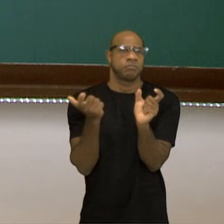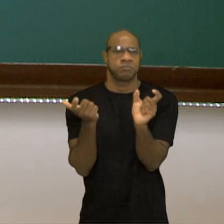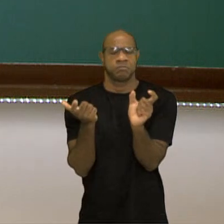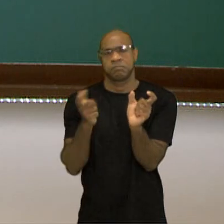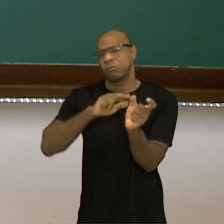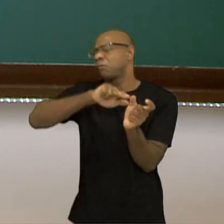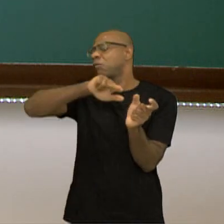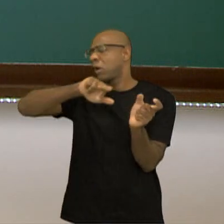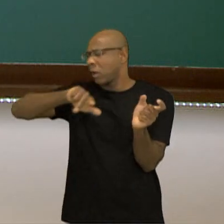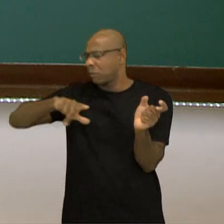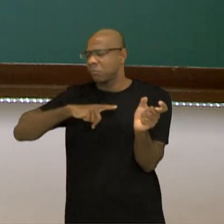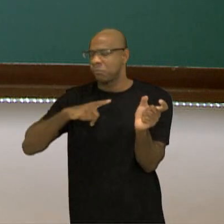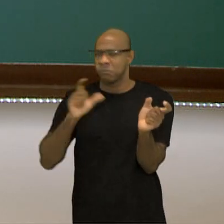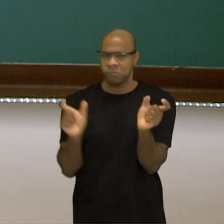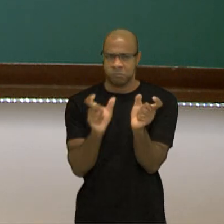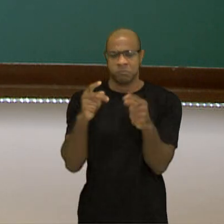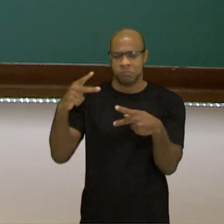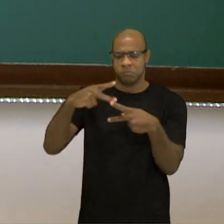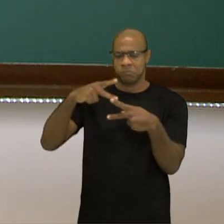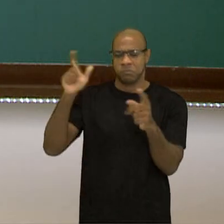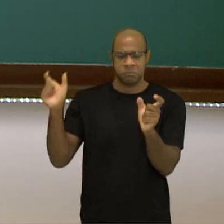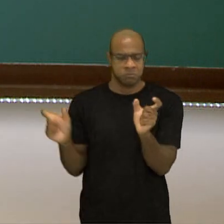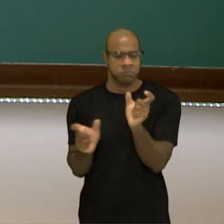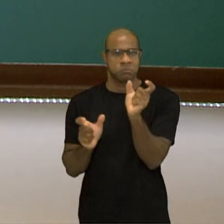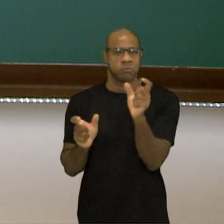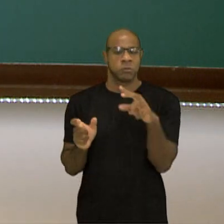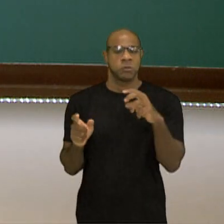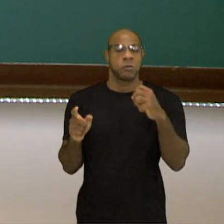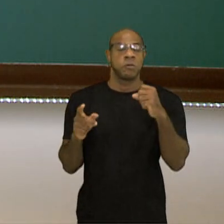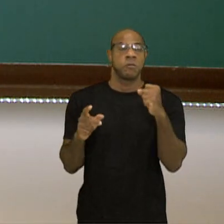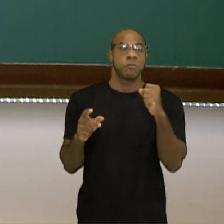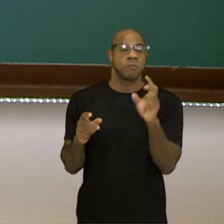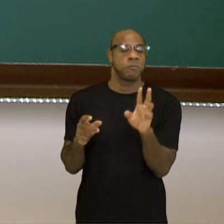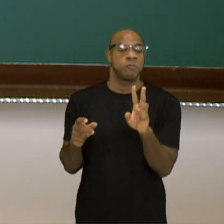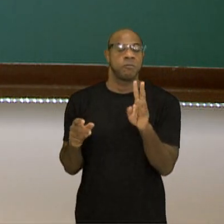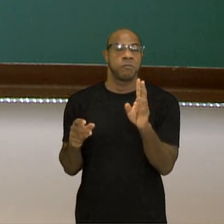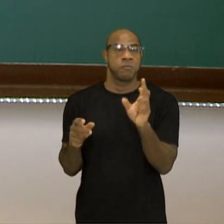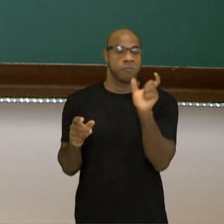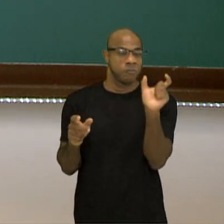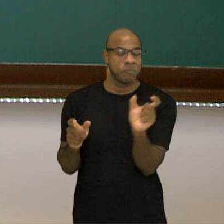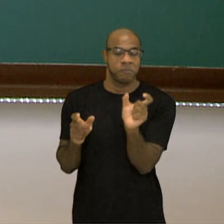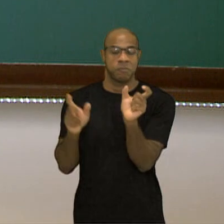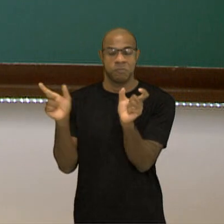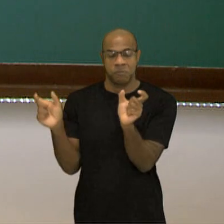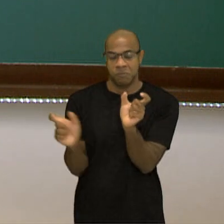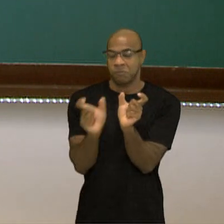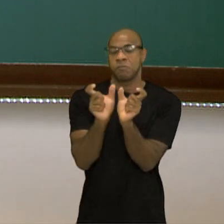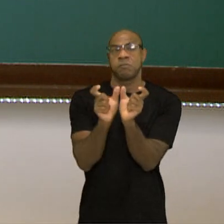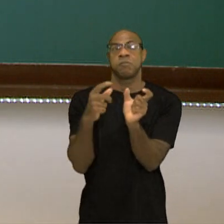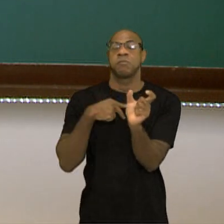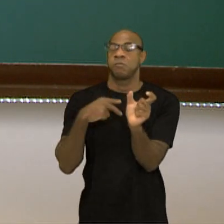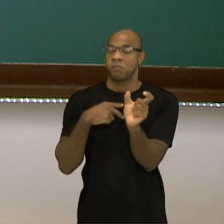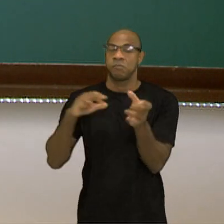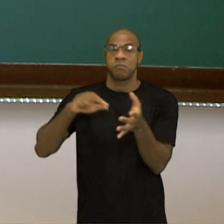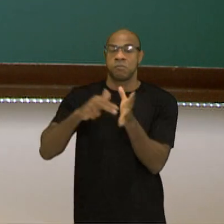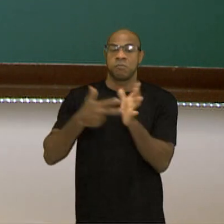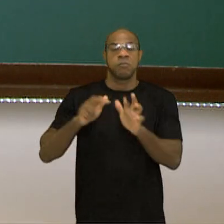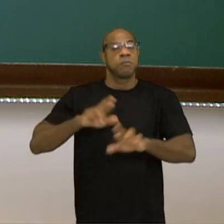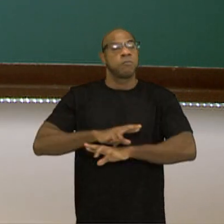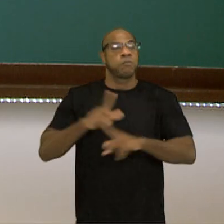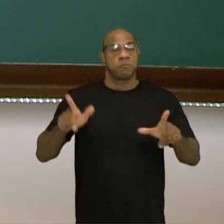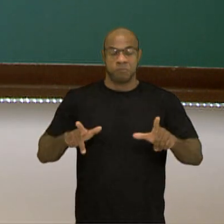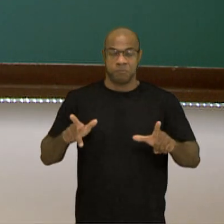várias possibilidades. Você junta esse verbo com essa partícula, você vai ter um significado completamente diferente,